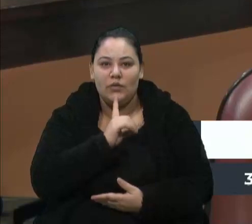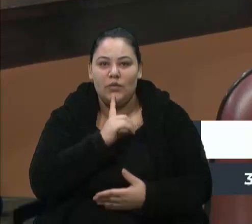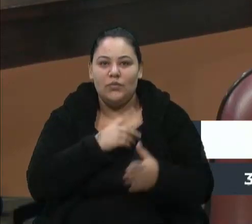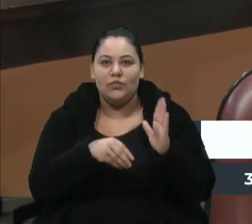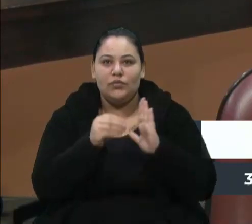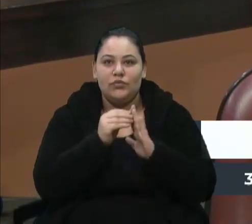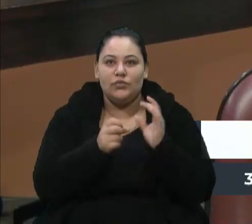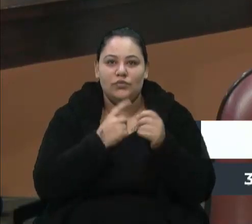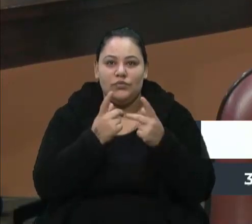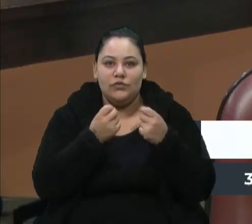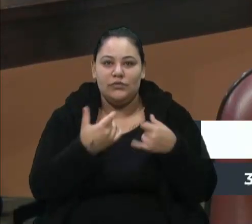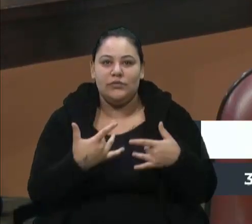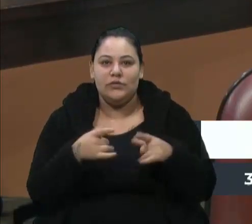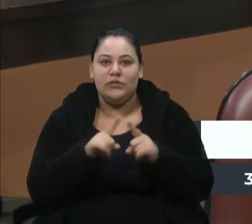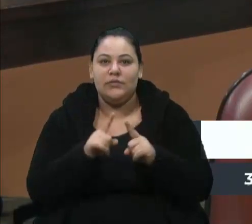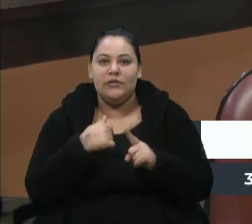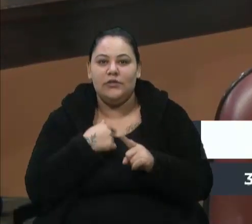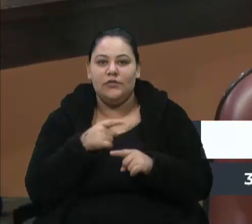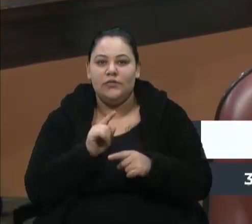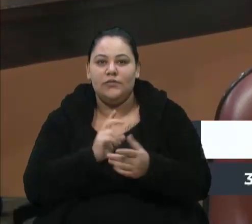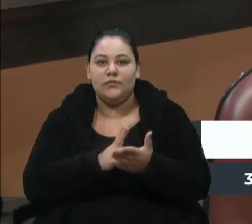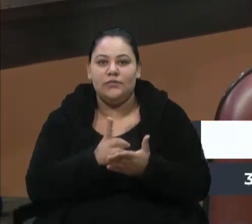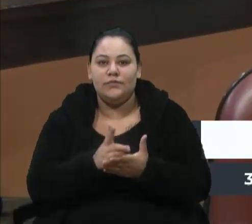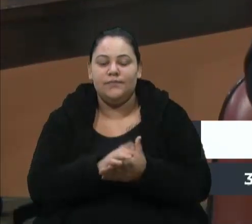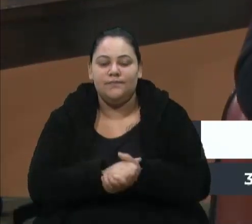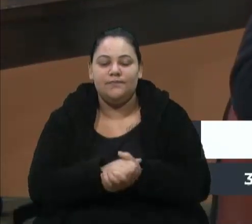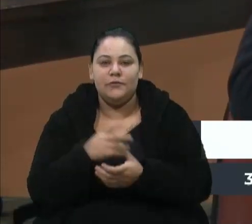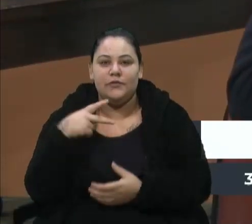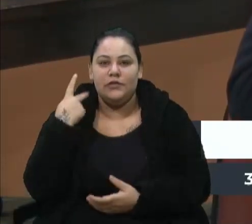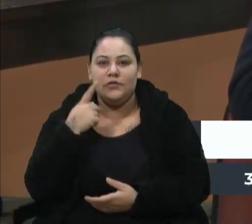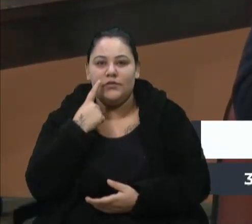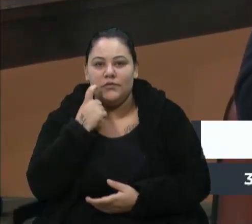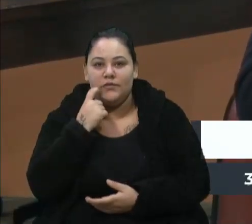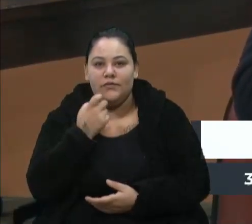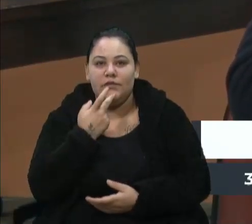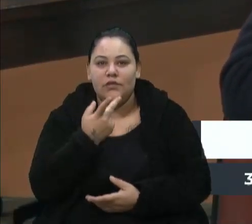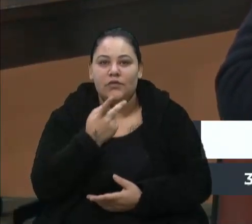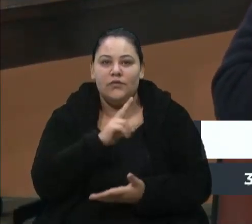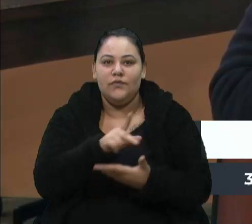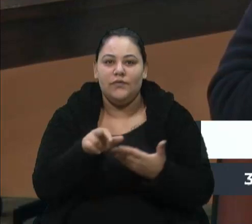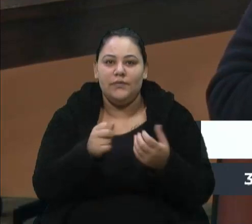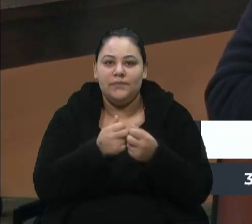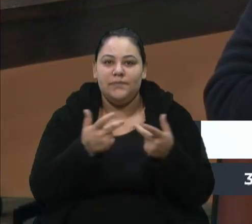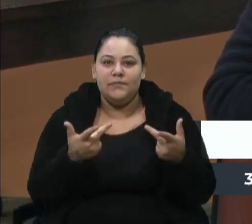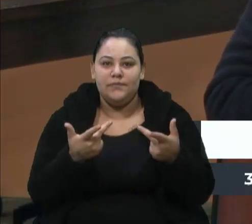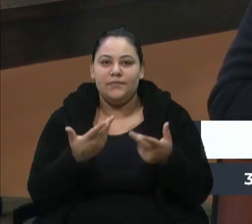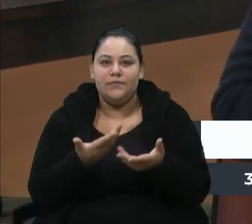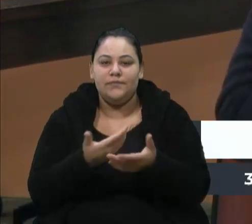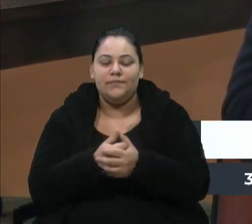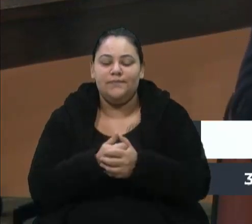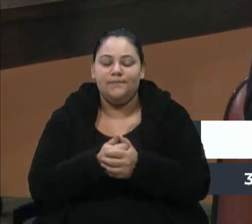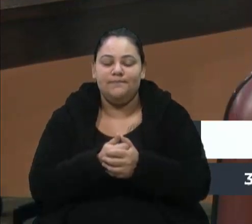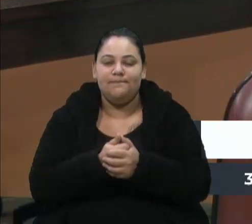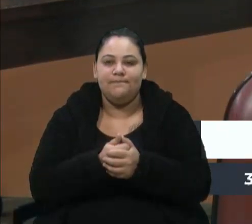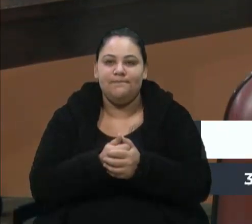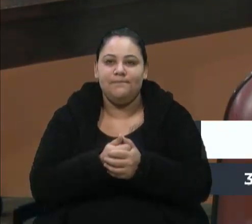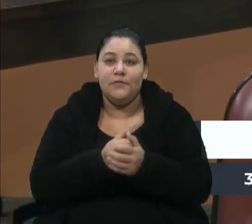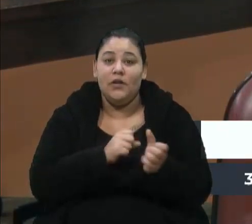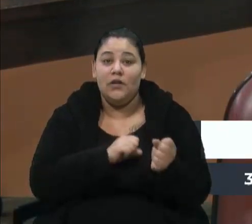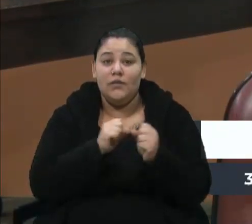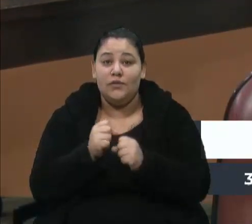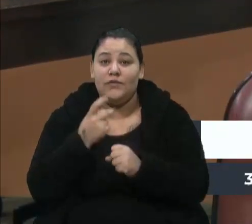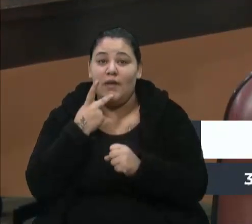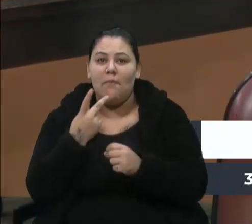que eu vou me apegar. A vereadora Rosa citou ali várias situações e eu posso dizer